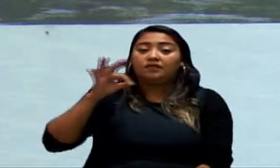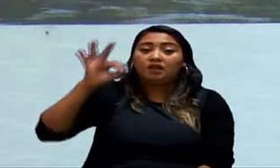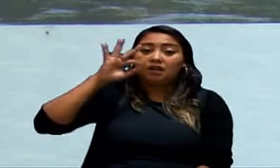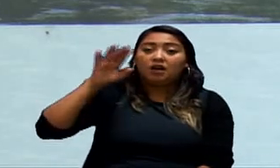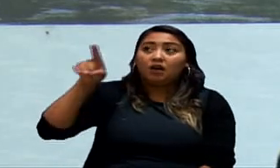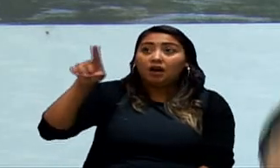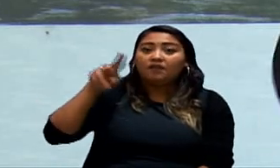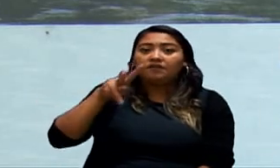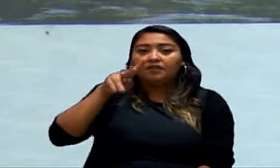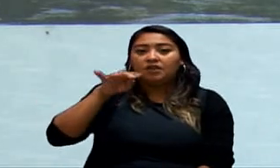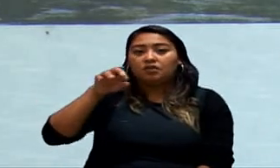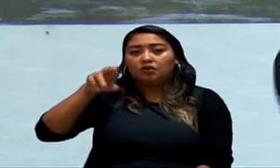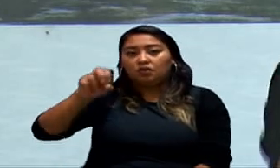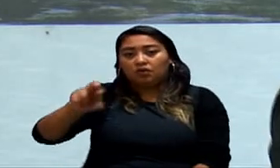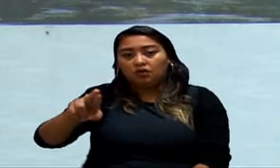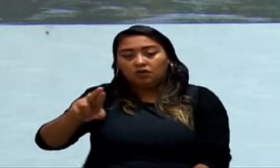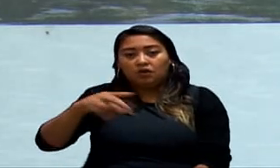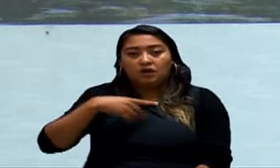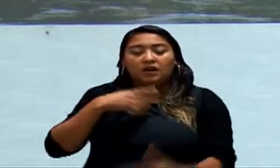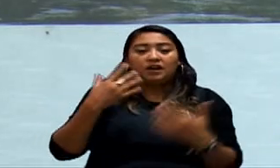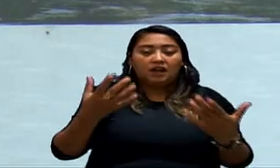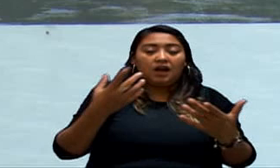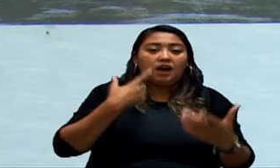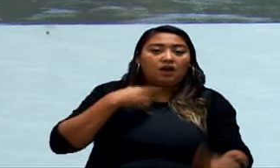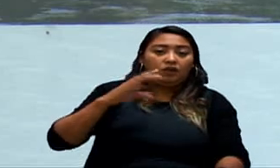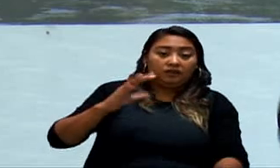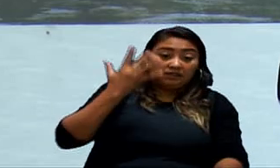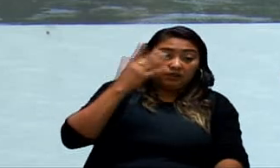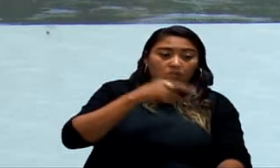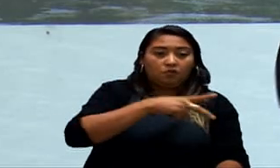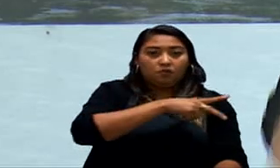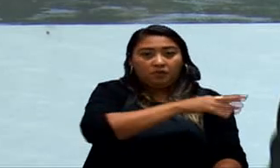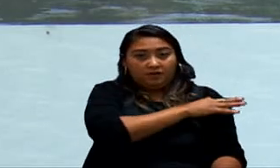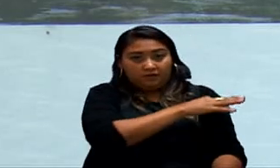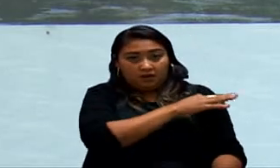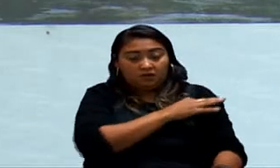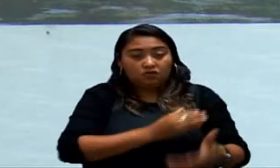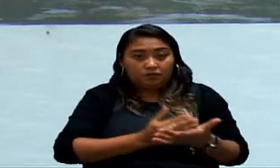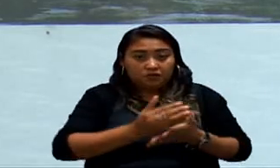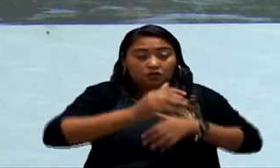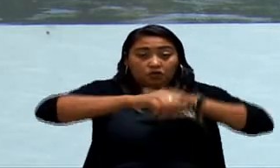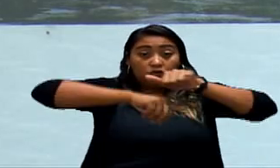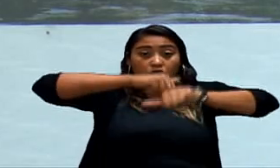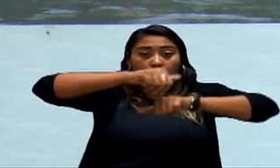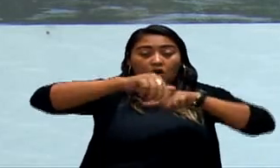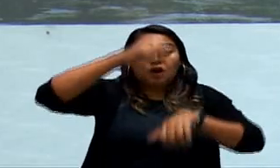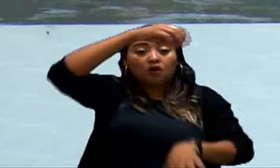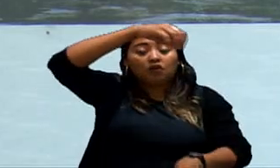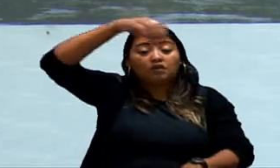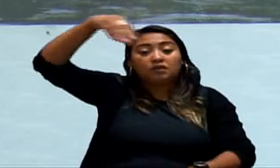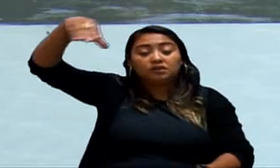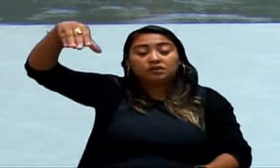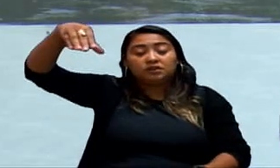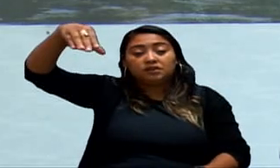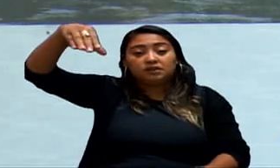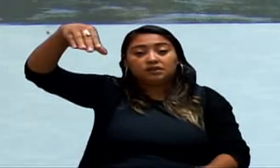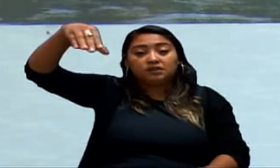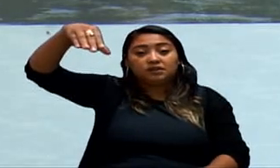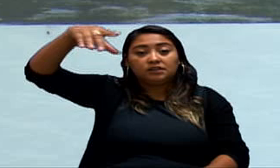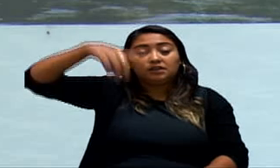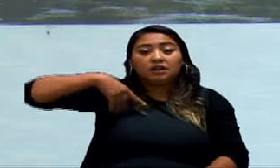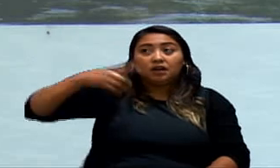Vitor Lipe. Tanto é que, por ocasião, quando o prefeito lançou o início da troca dessa iluminação,